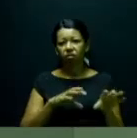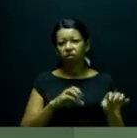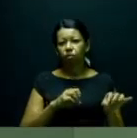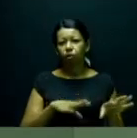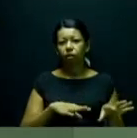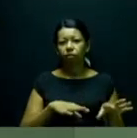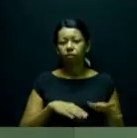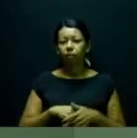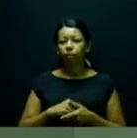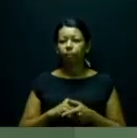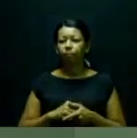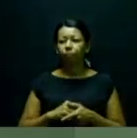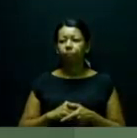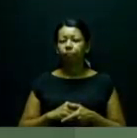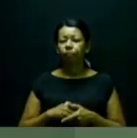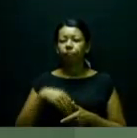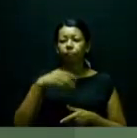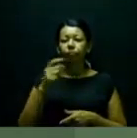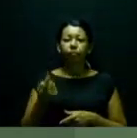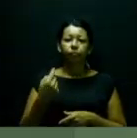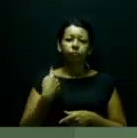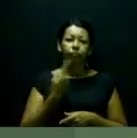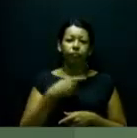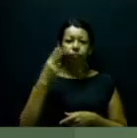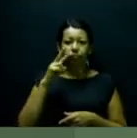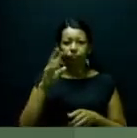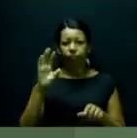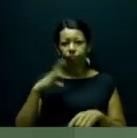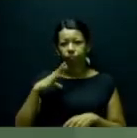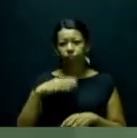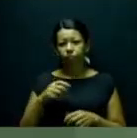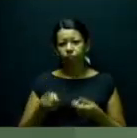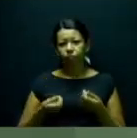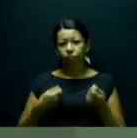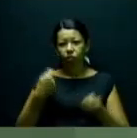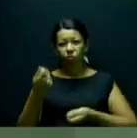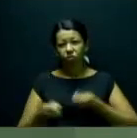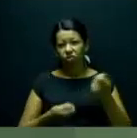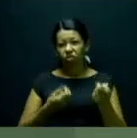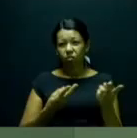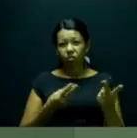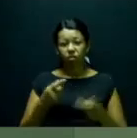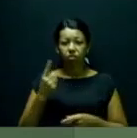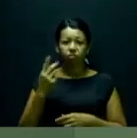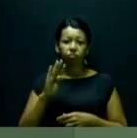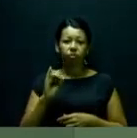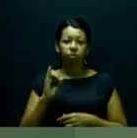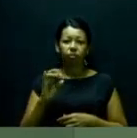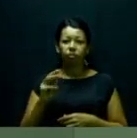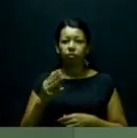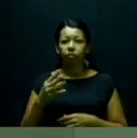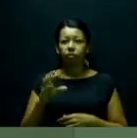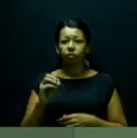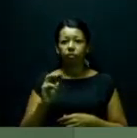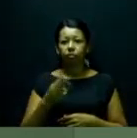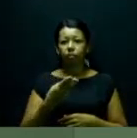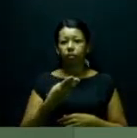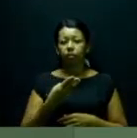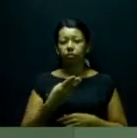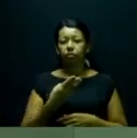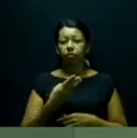educação. Quando a gente depara uma cidade com orçamento como este, de 1 bilhão e 300